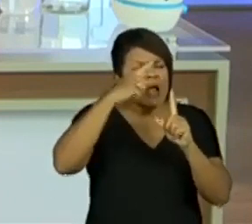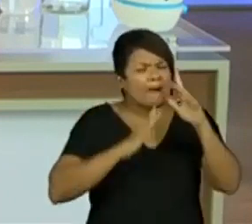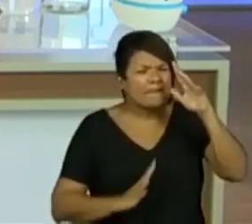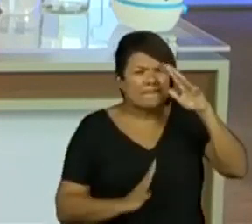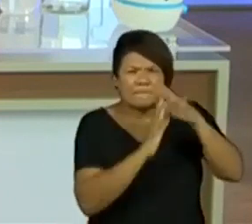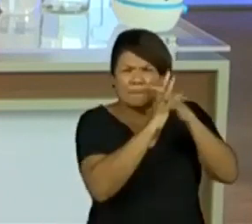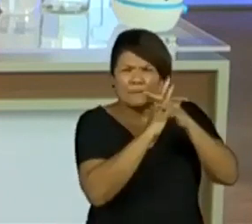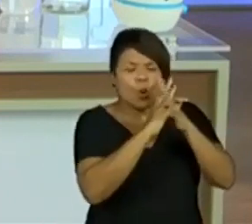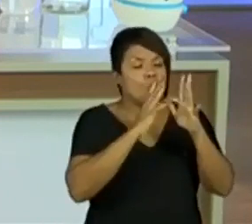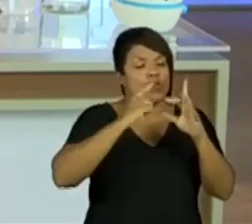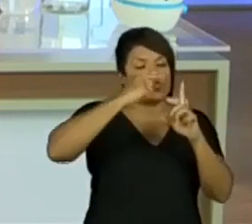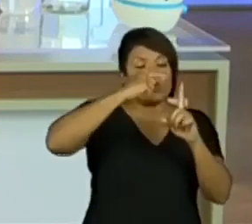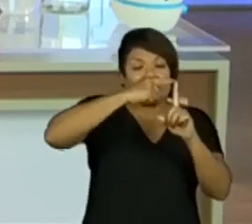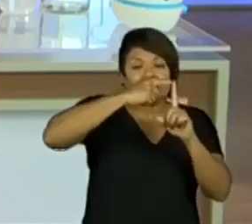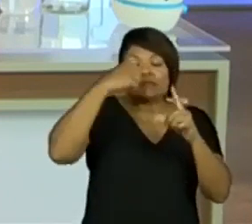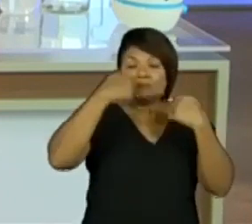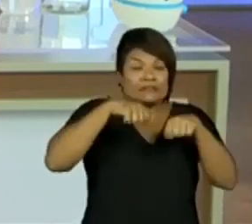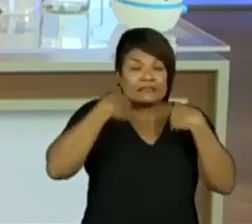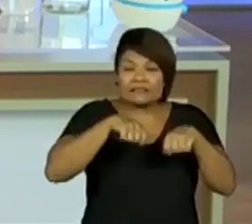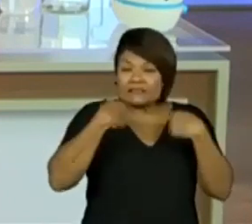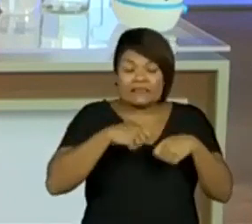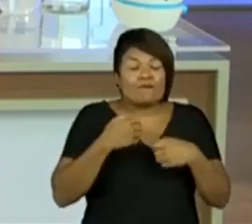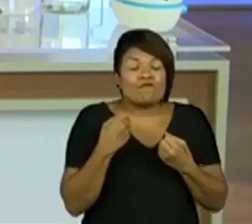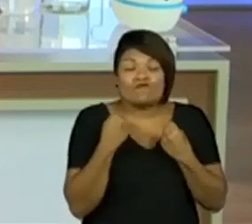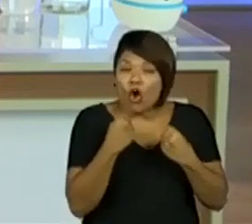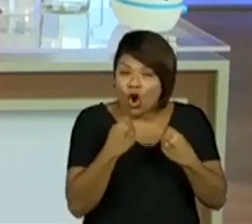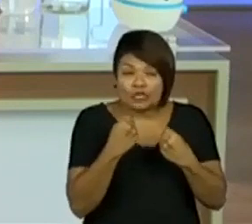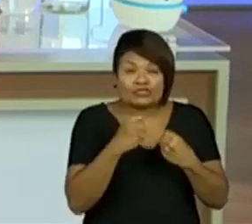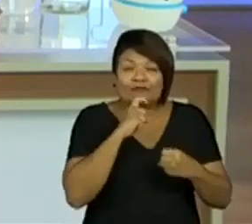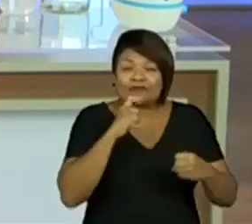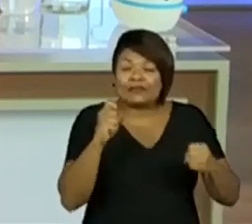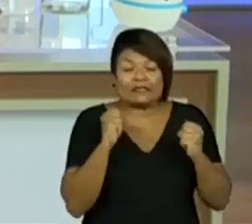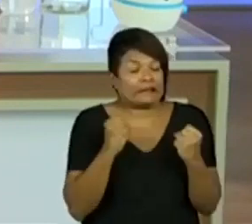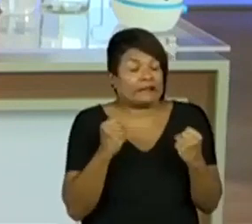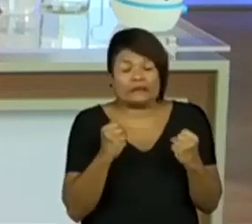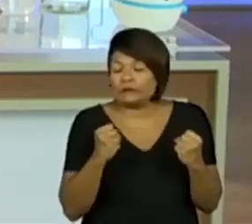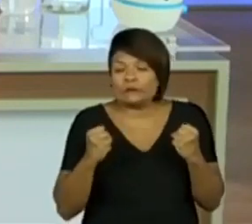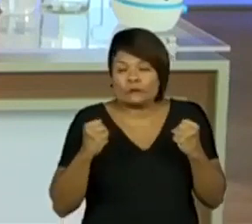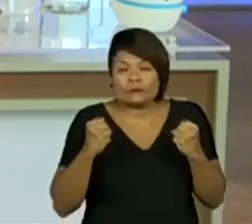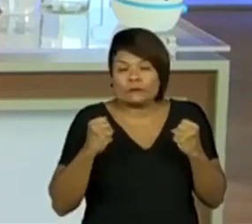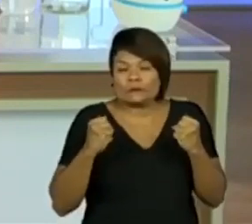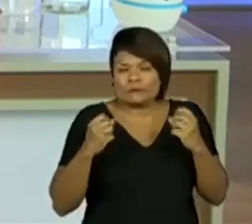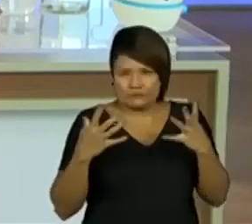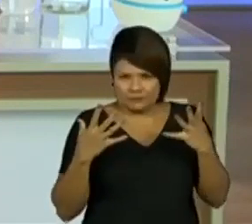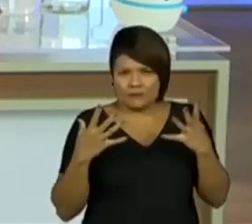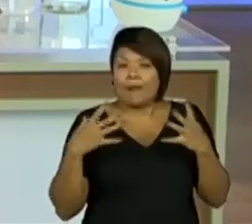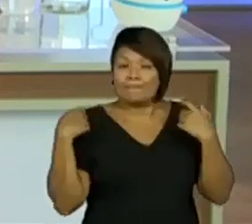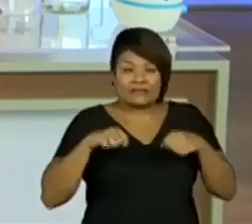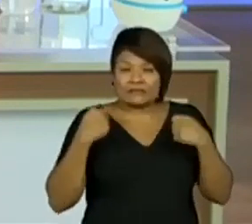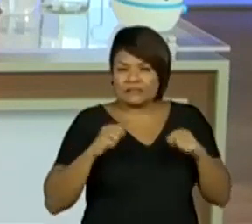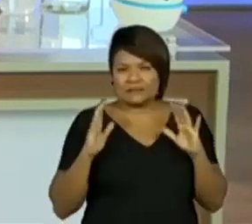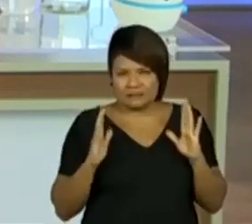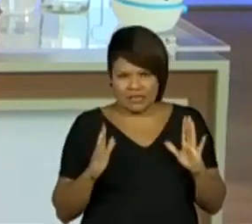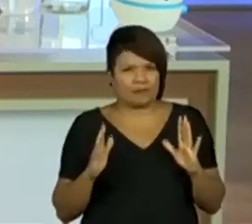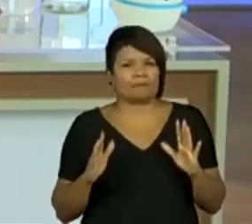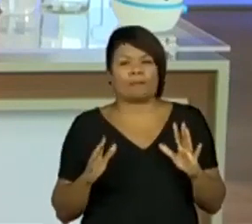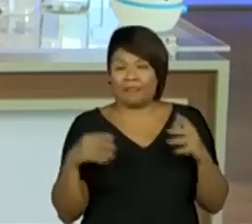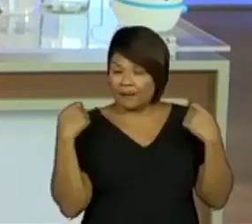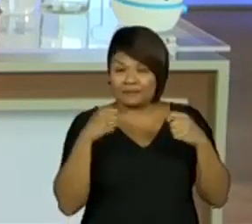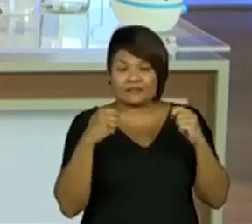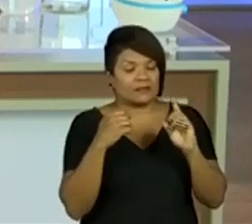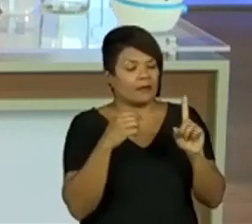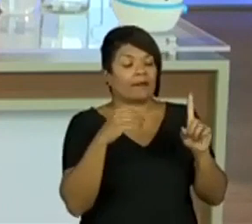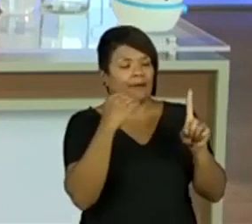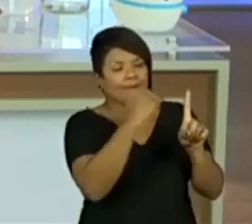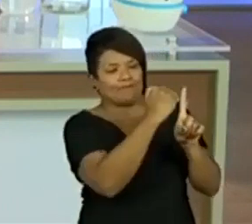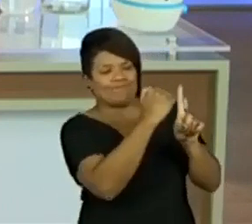mais baixa, ou seja, ela precisa de mais frio para poder congelar. Tá? Espero que tenha esclarecido tua